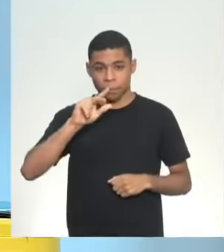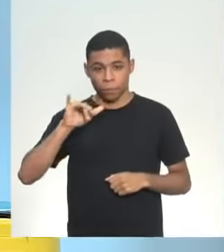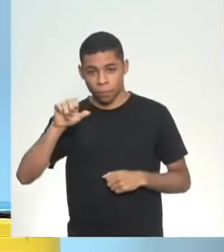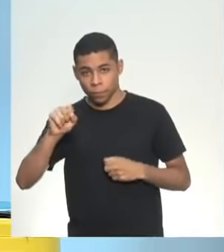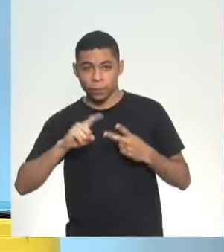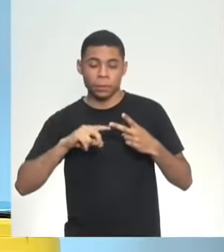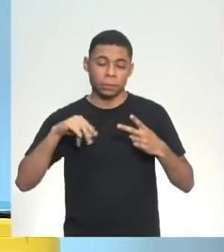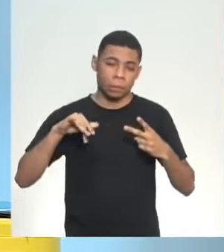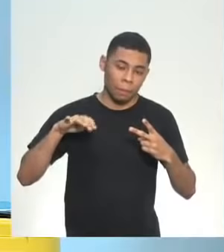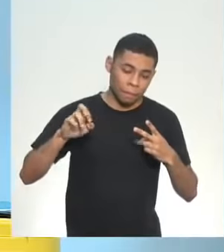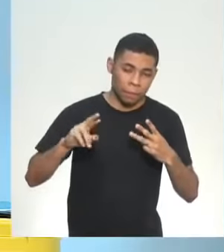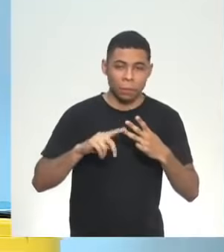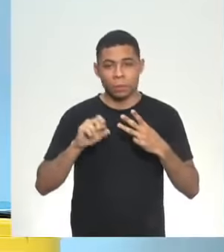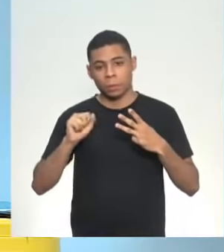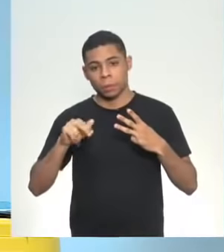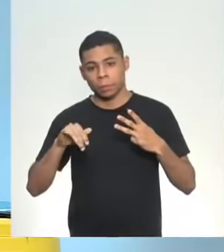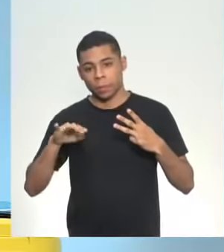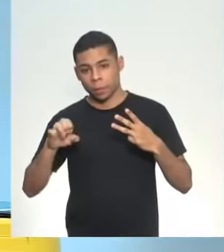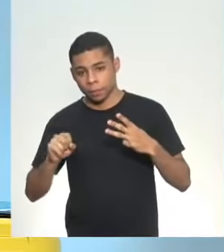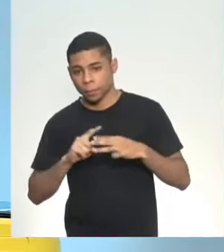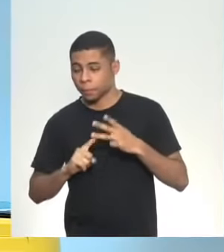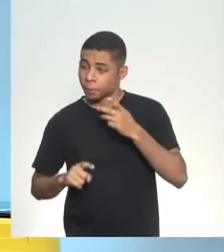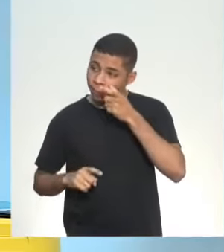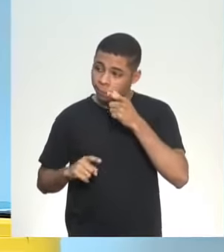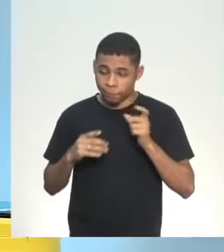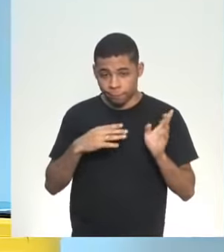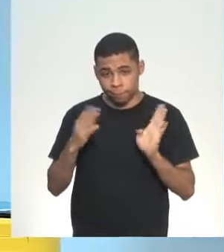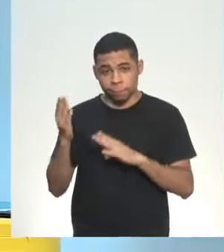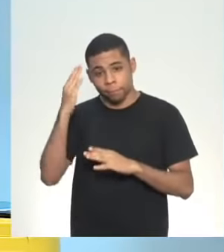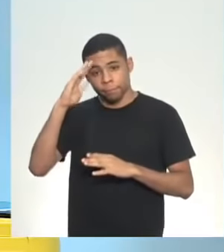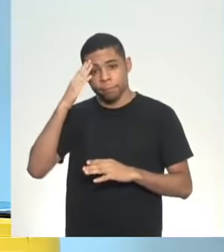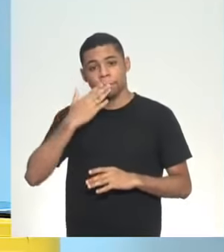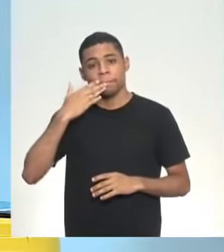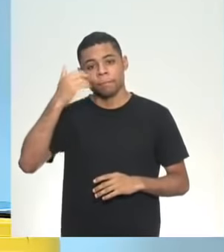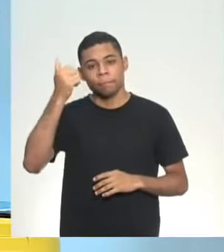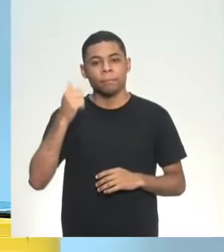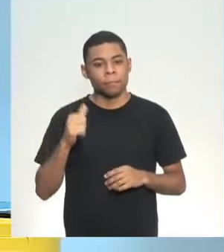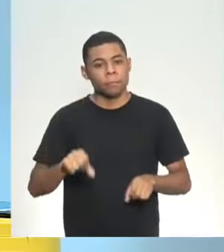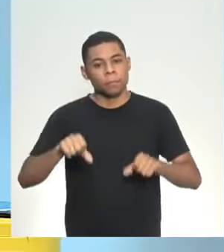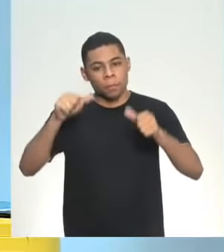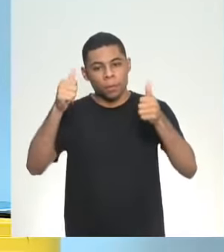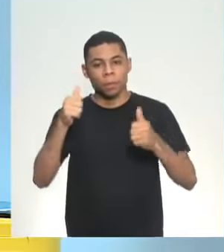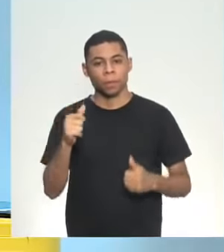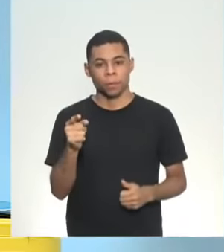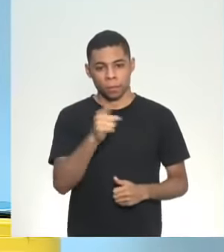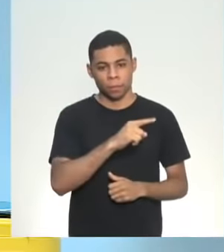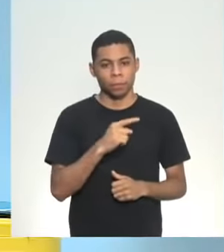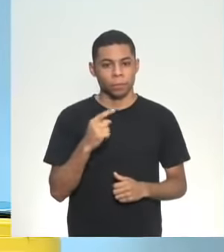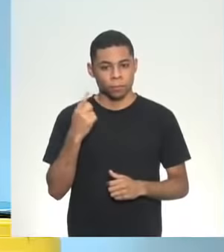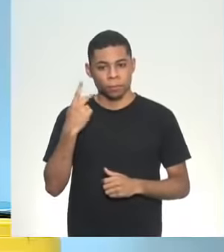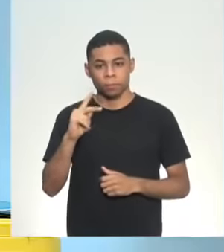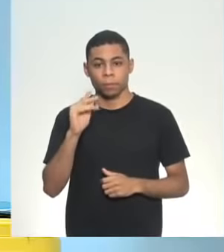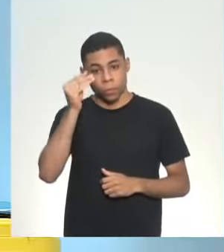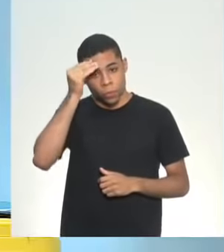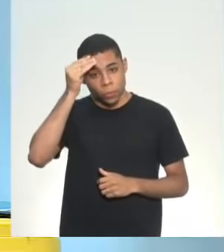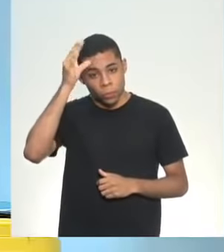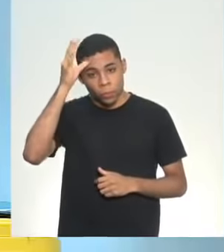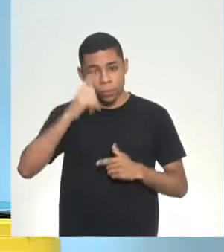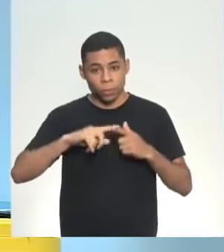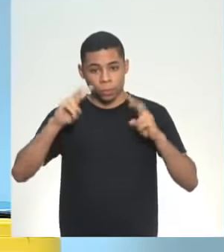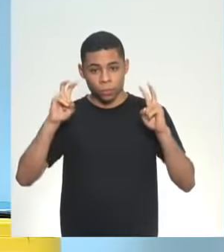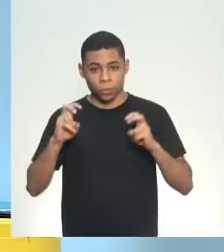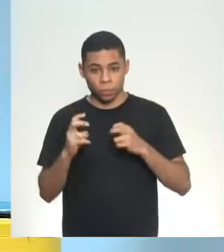is never sometimes quentão assistam esses vídeos para entender um pouquinho mais e melhorar aí o seu conhecimento